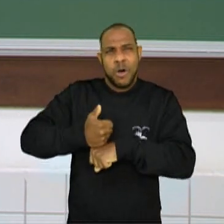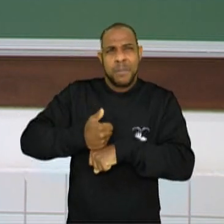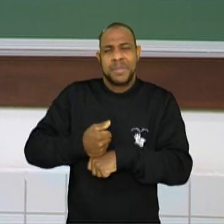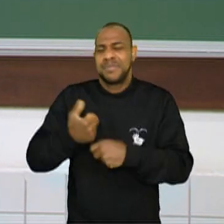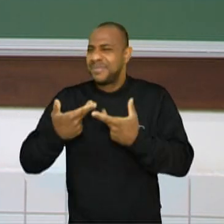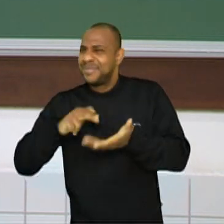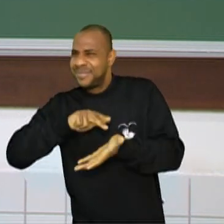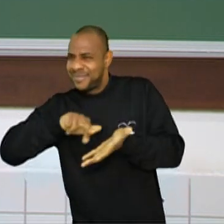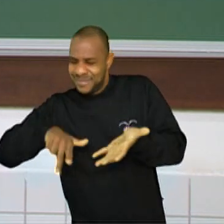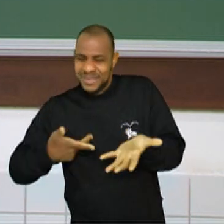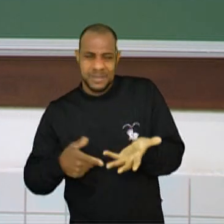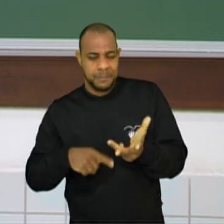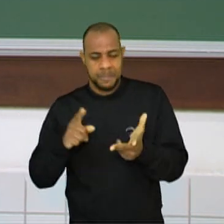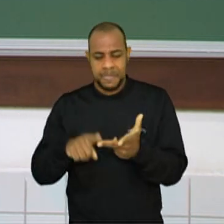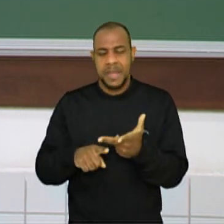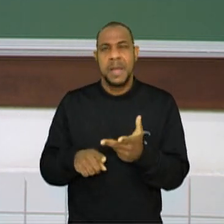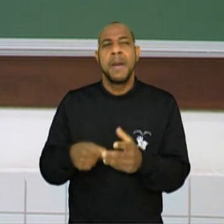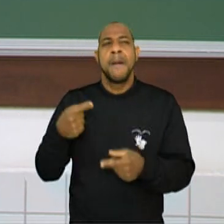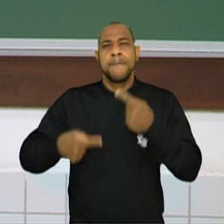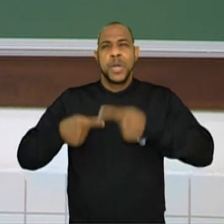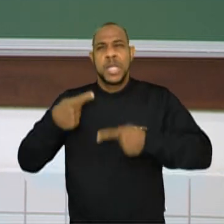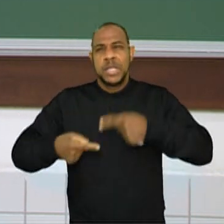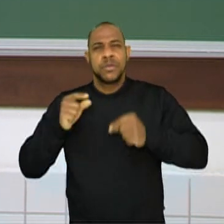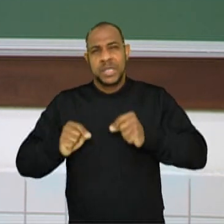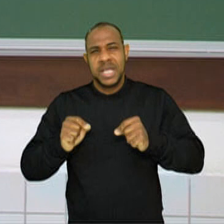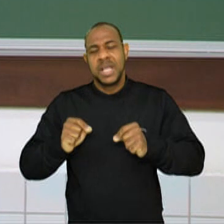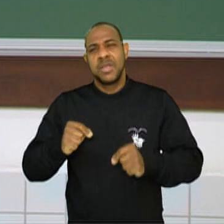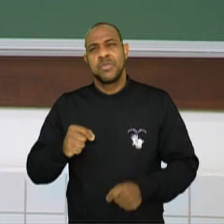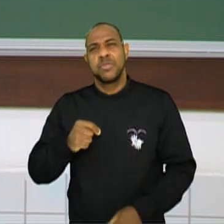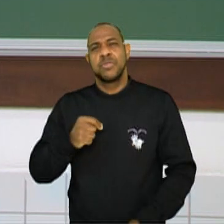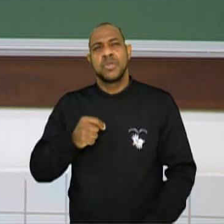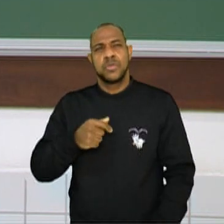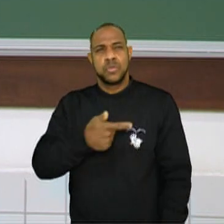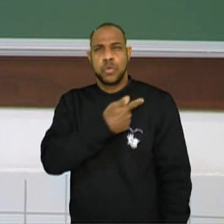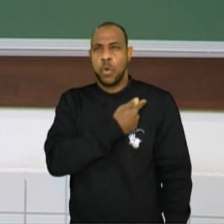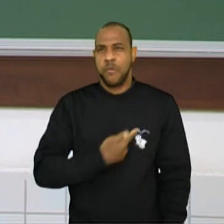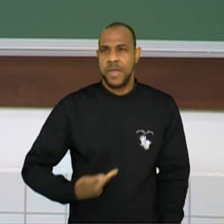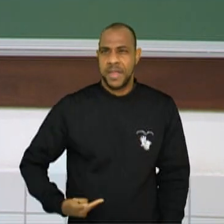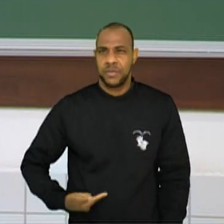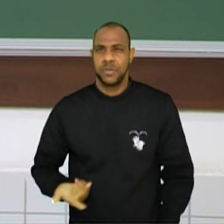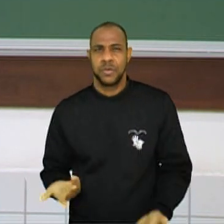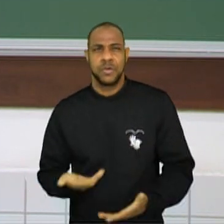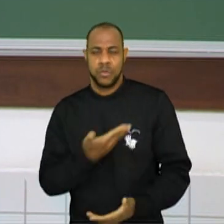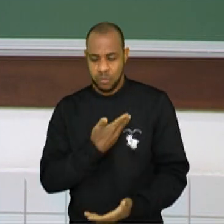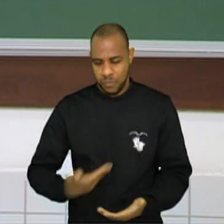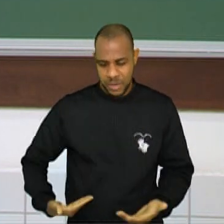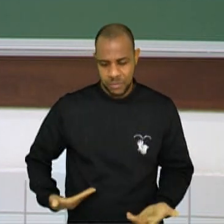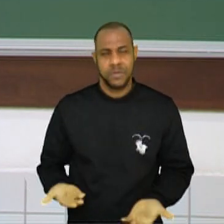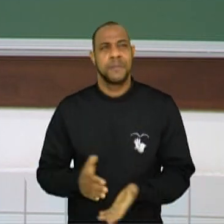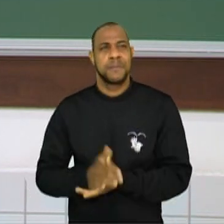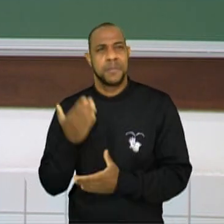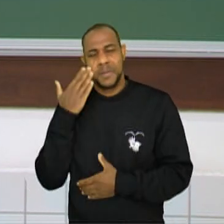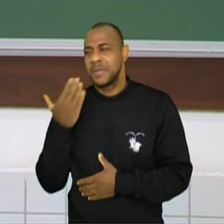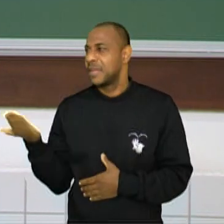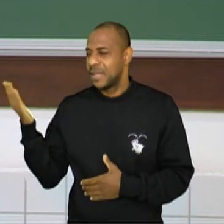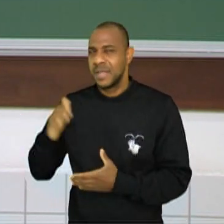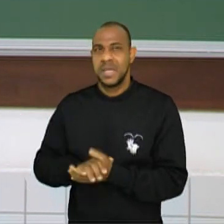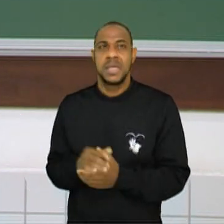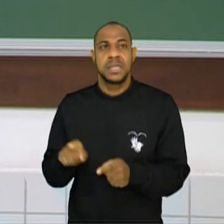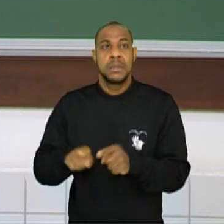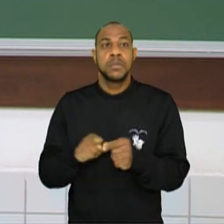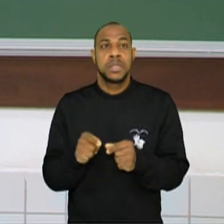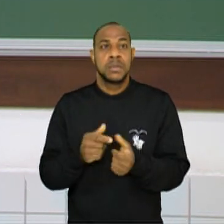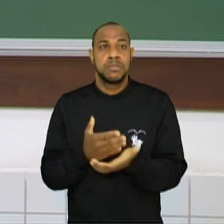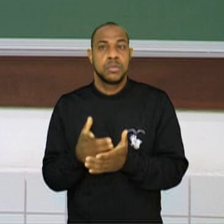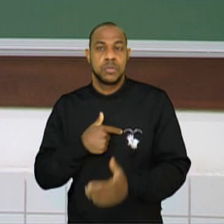muito particulares. Política dos governadores, né? Então, aquela fase termina quando o Getúlio Vargas assume um